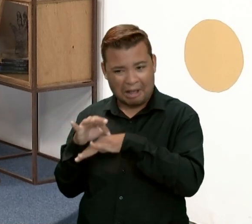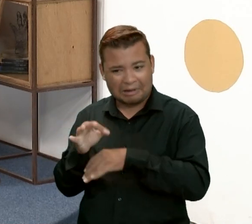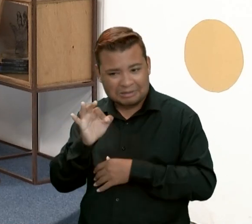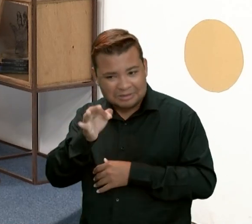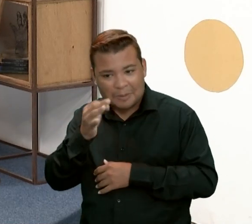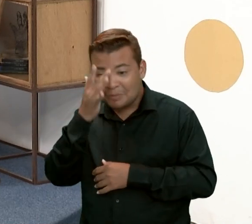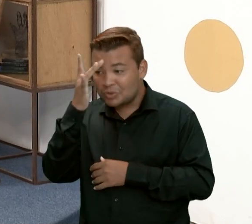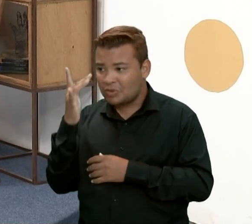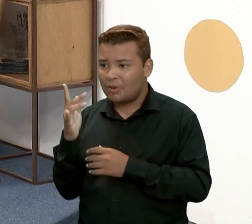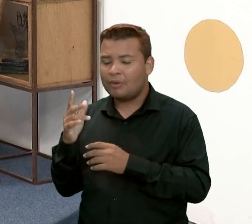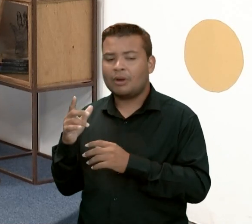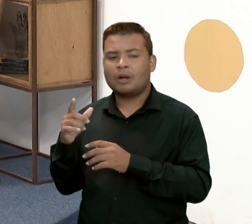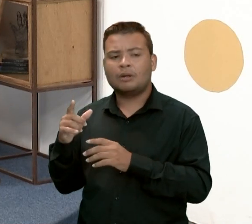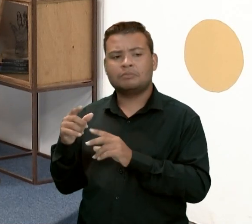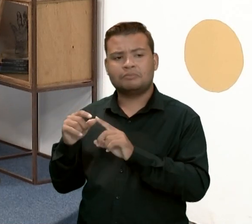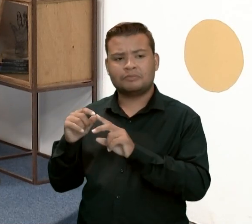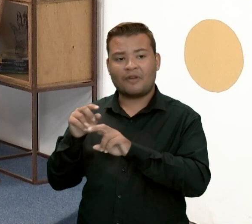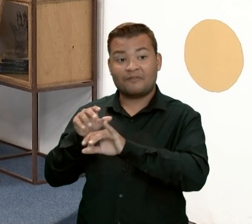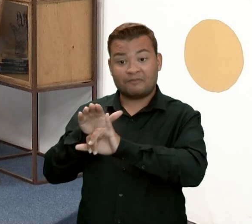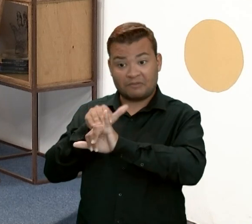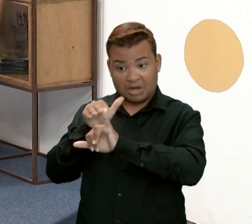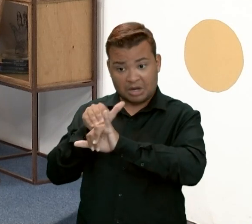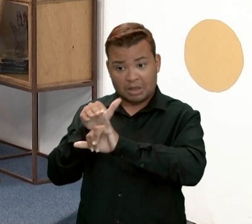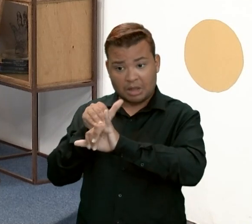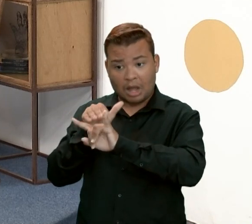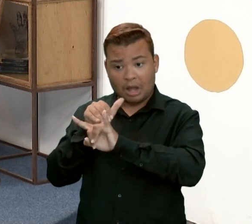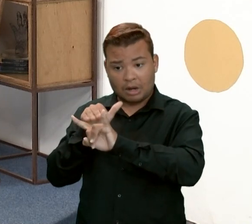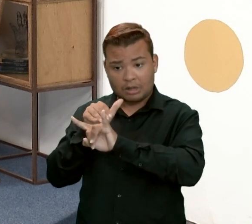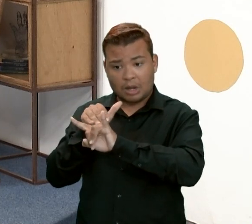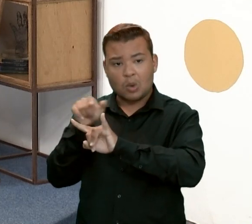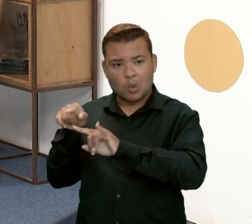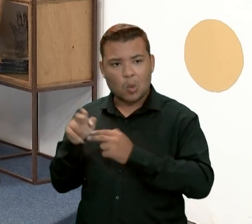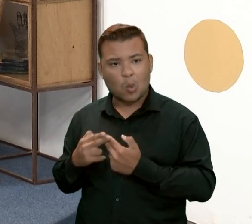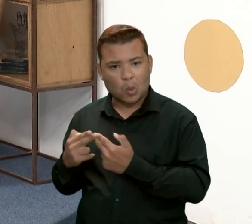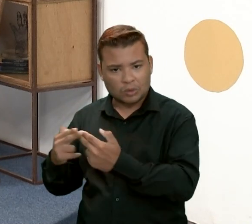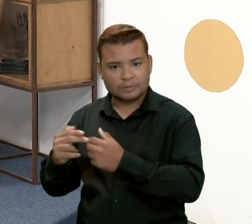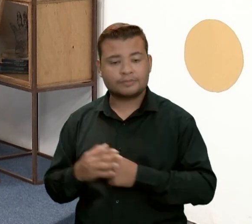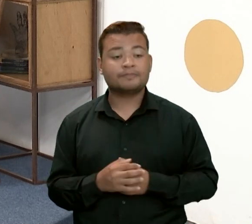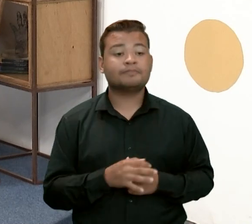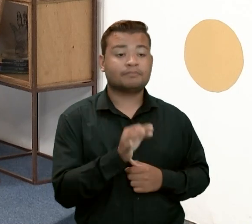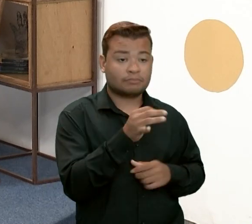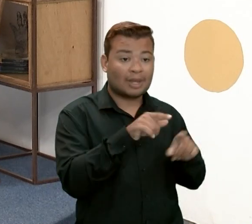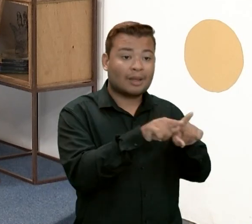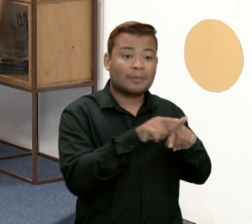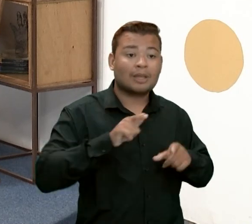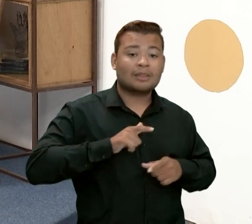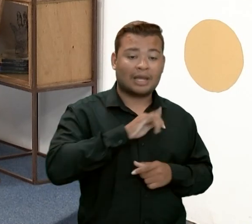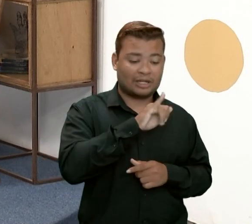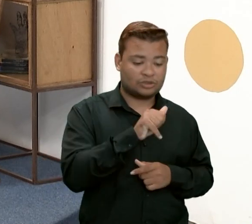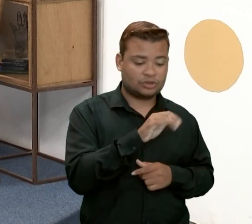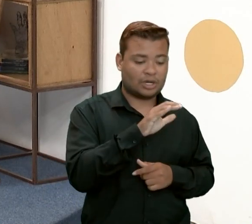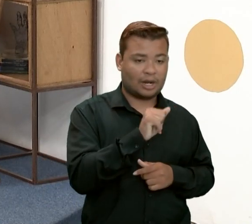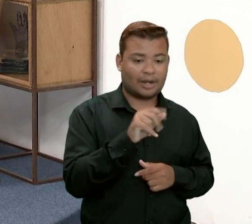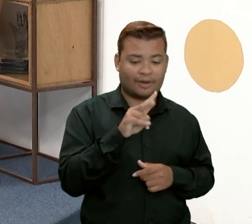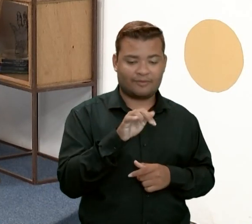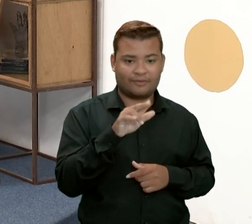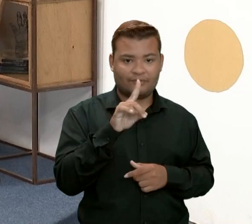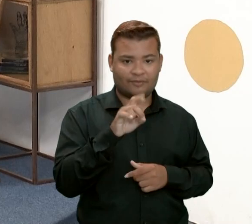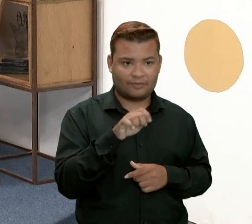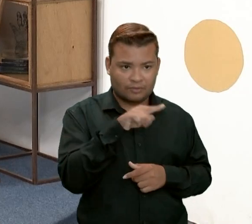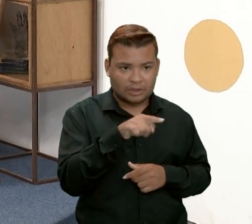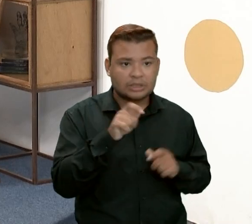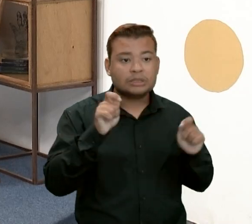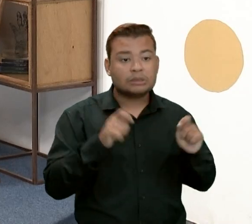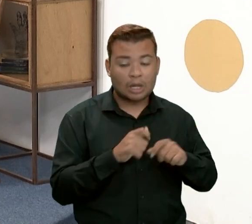vegetarianas fazem muito isso. A gente tem o uso da jaca verde também, que é uma proteína vegetal que substitui